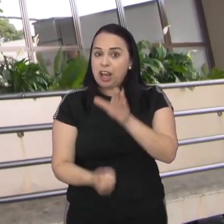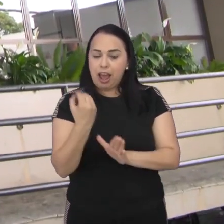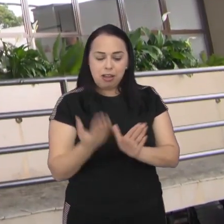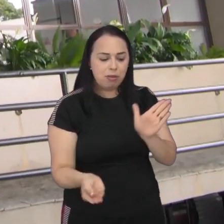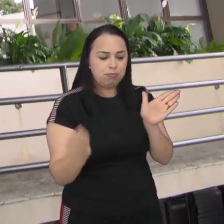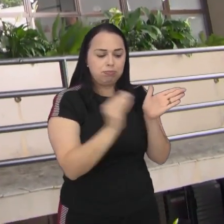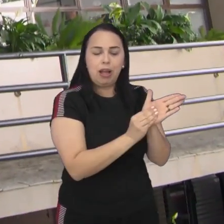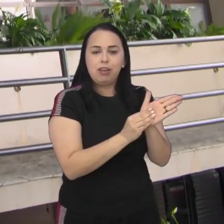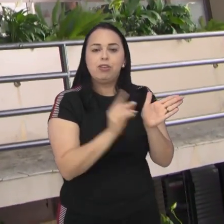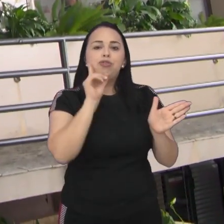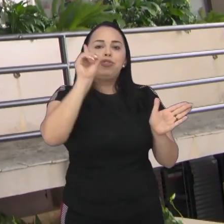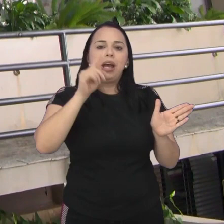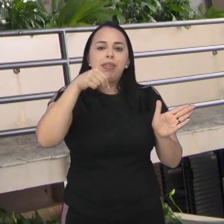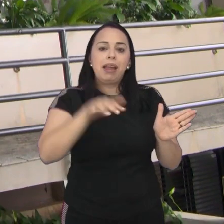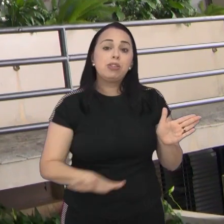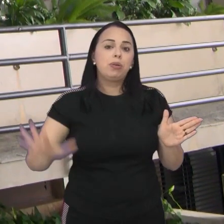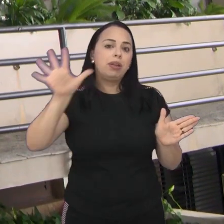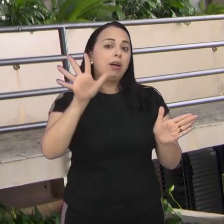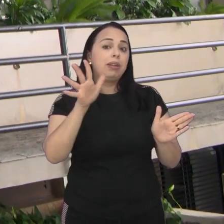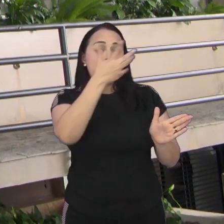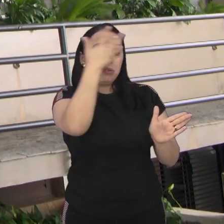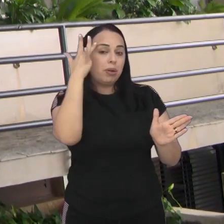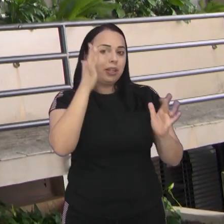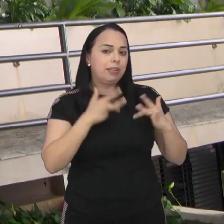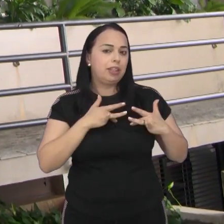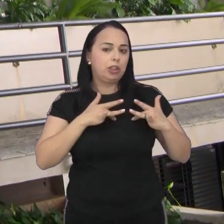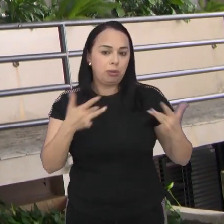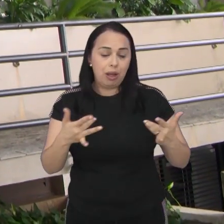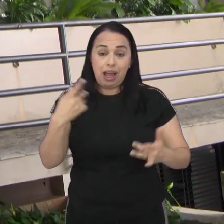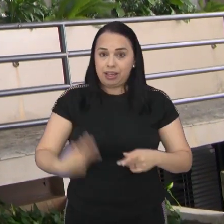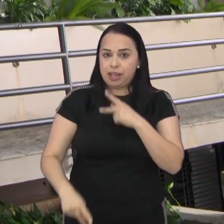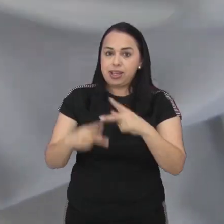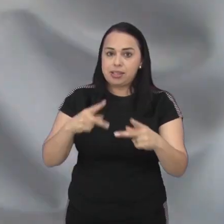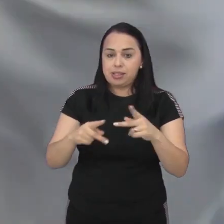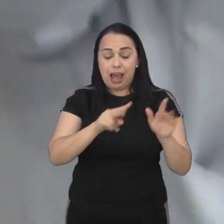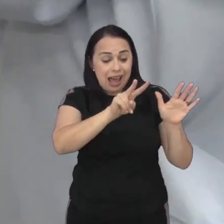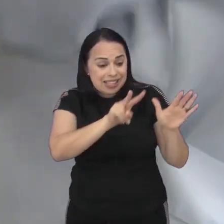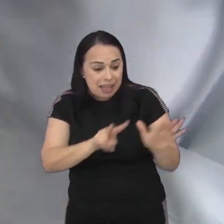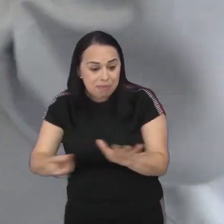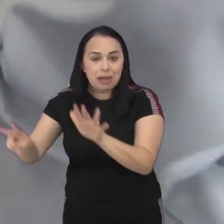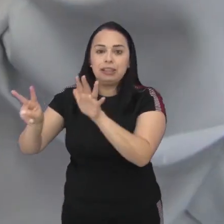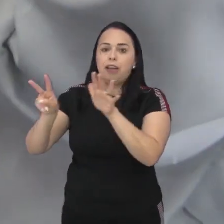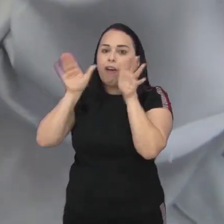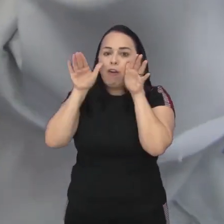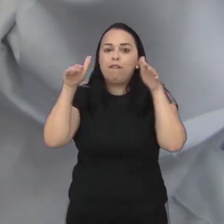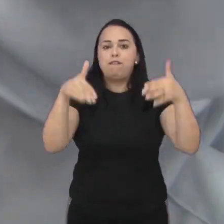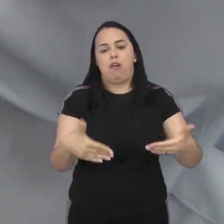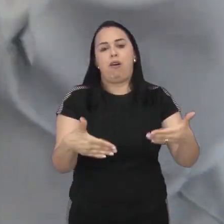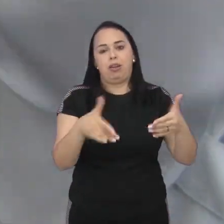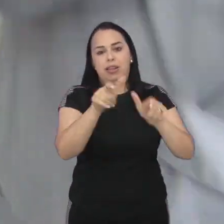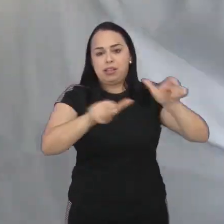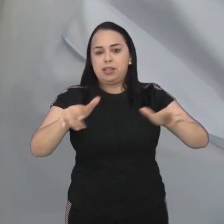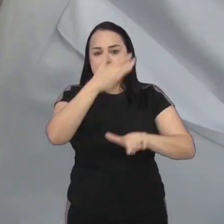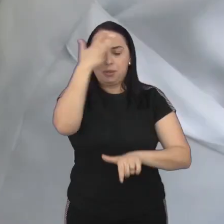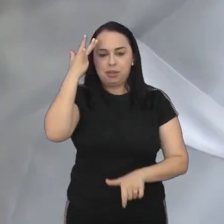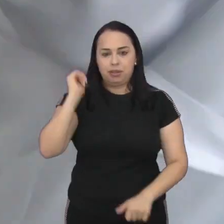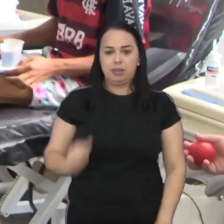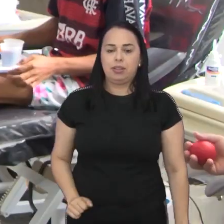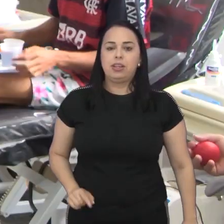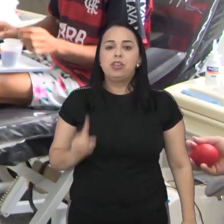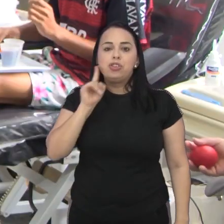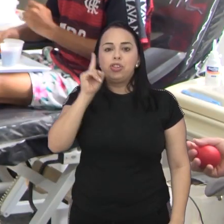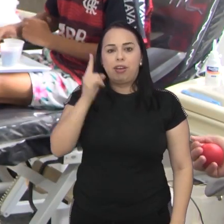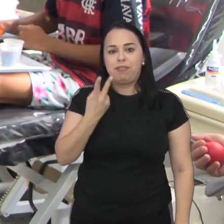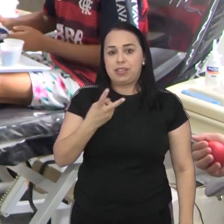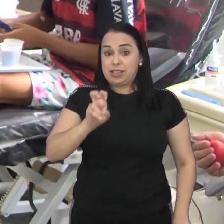foi instituído como o Dia Nacional do Doador de Sangue. Aqui em São José, uma semana inteira é dedicada a essas pessoas.